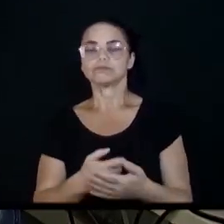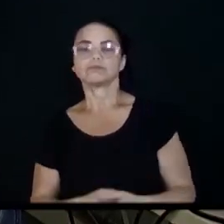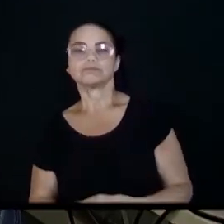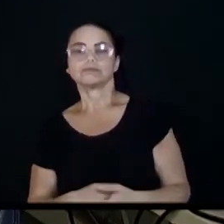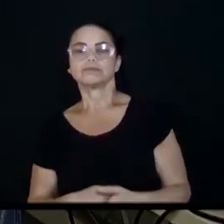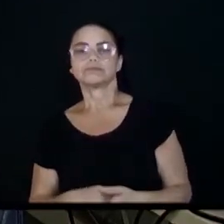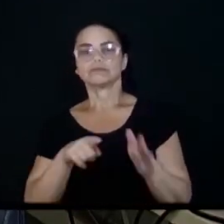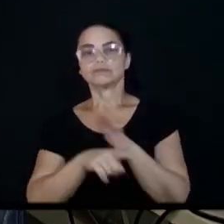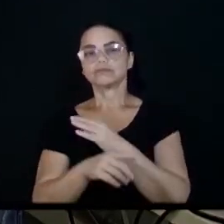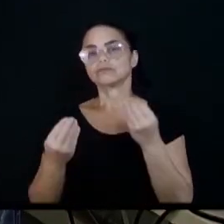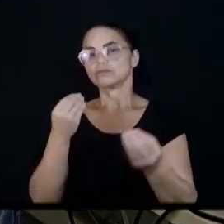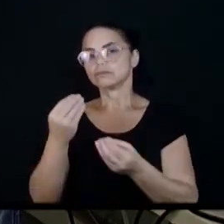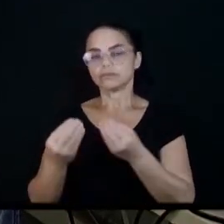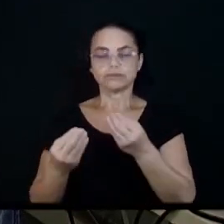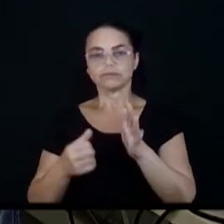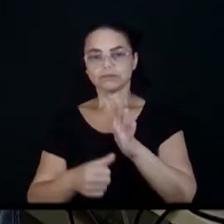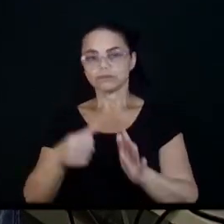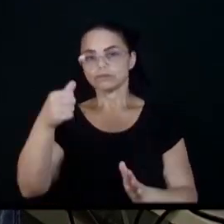o